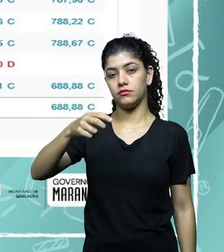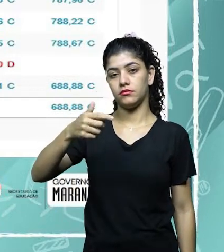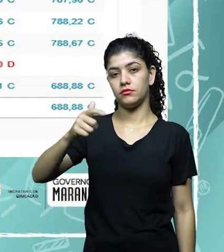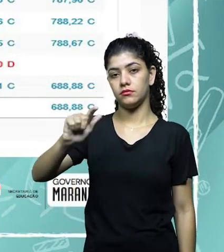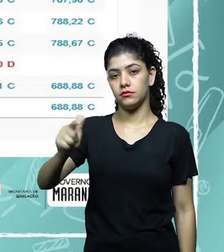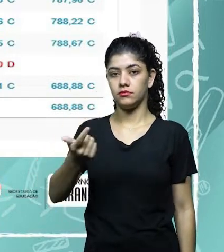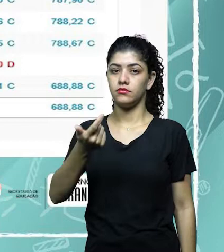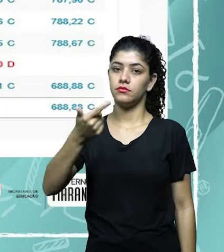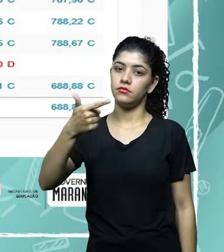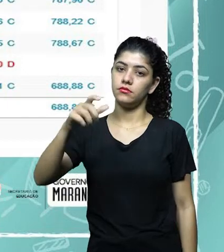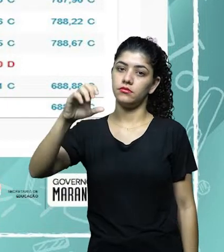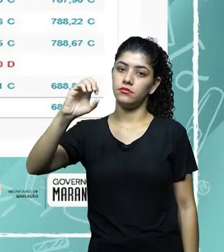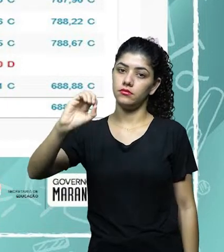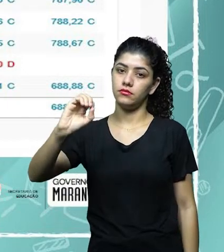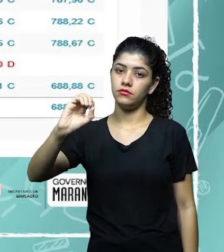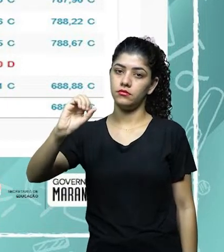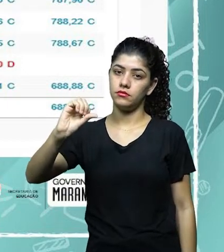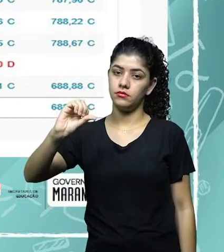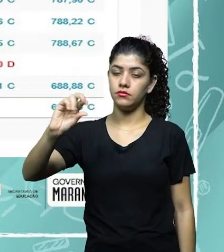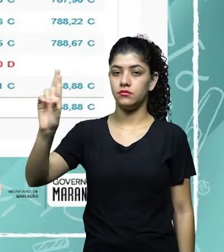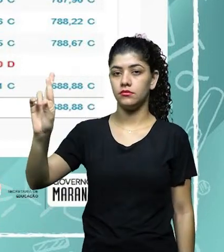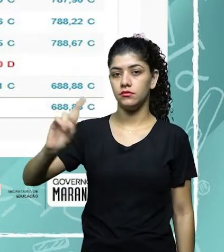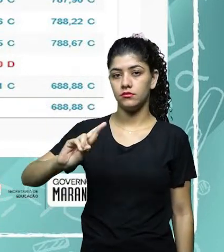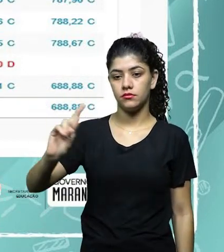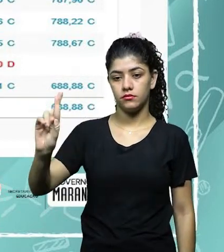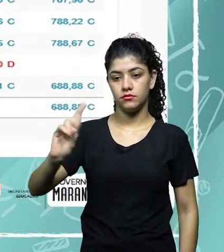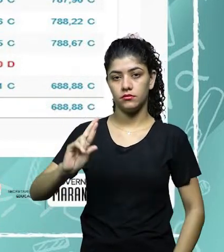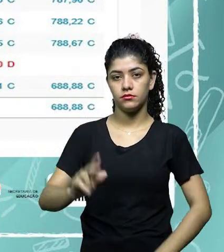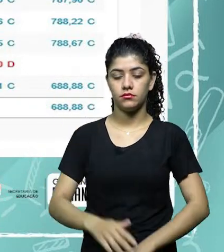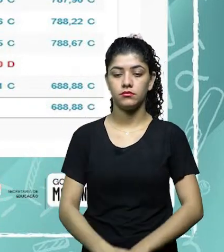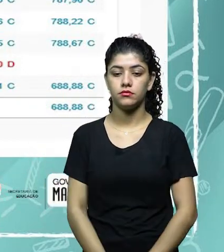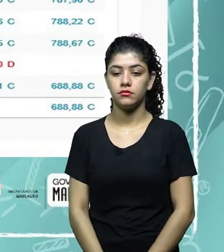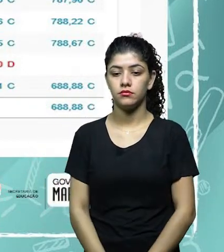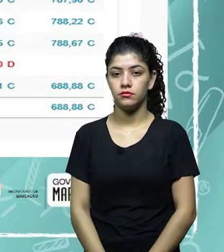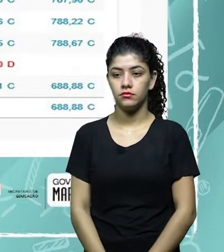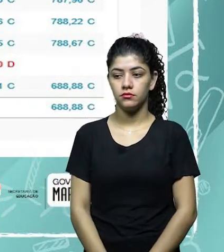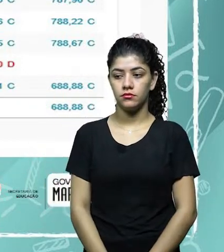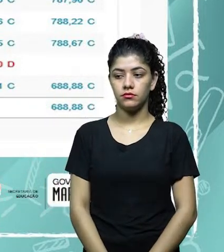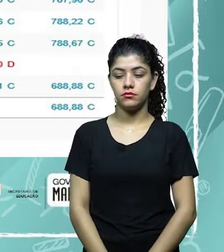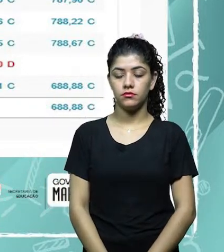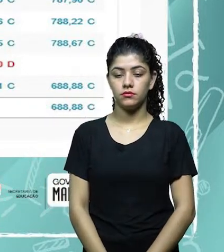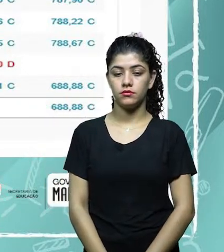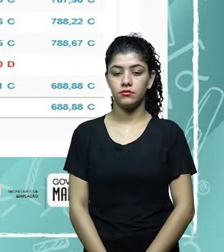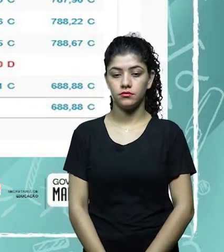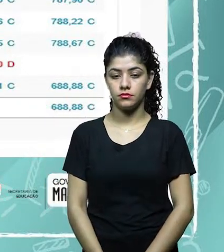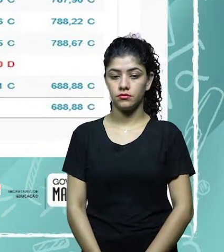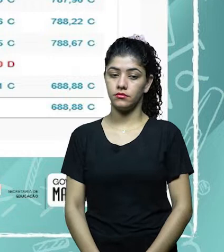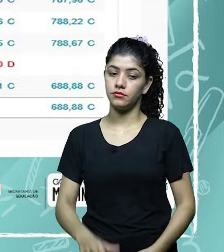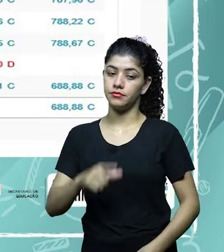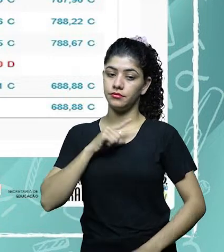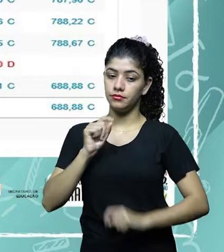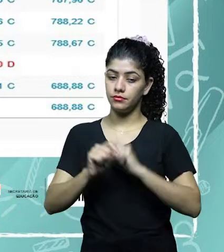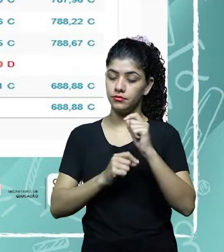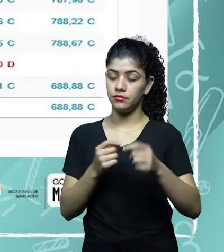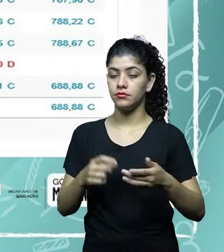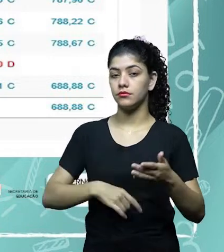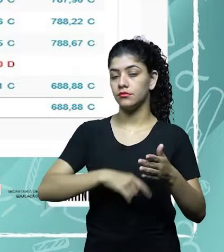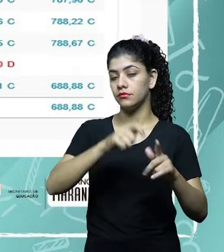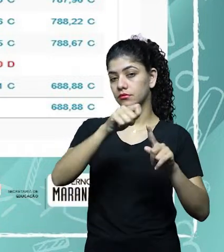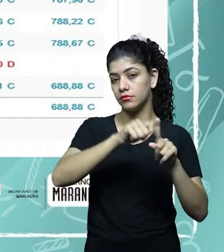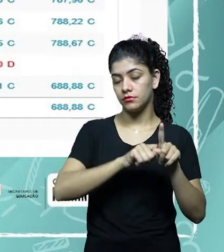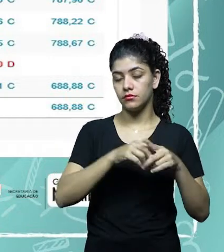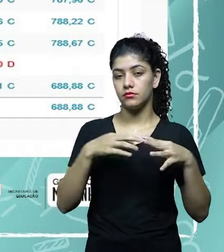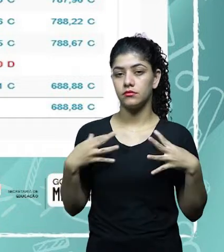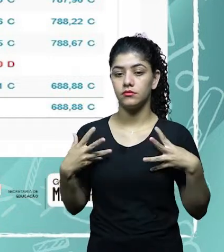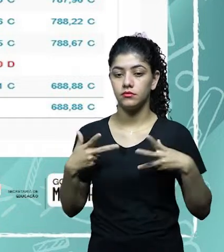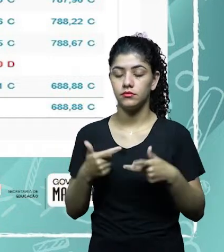57,29. Vejam que no dia 30/4, que foi do mês anterior, do mês de abril, veio um saldo desse